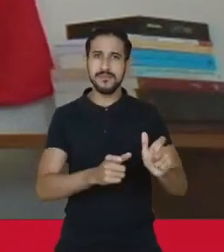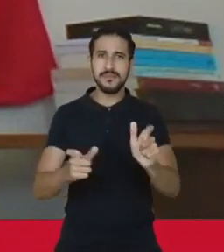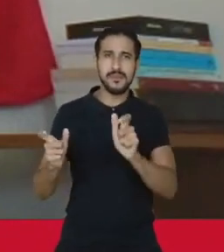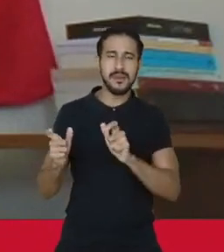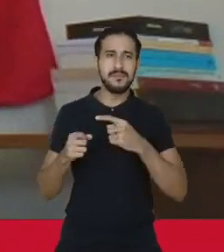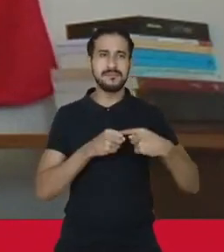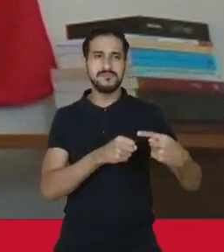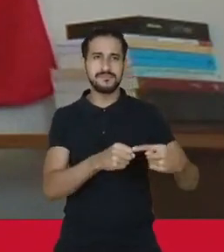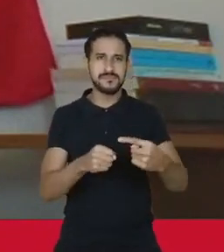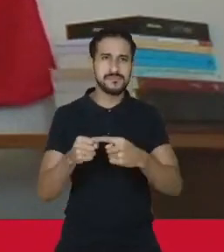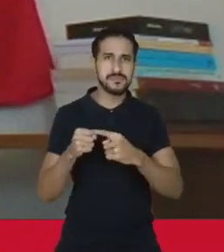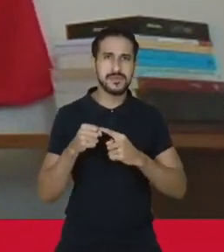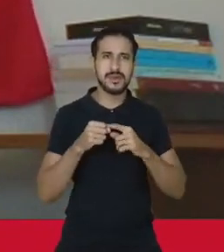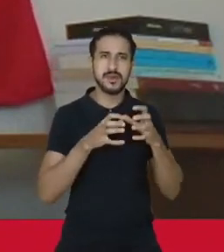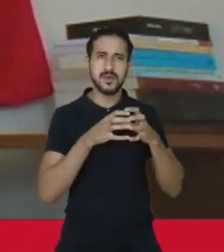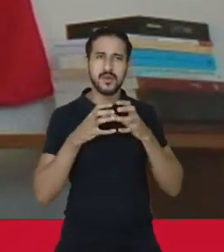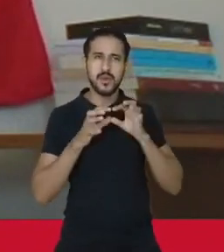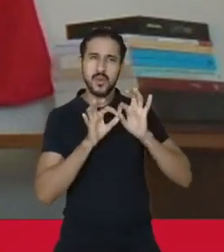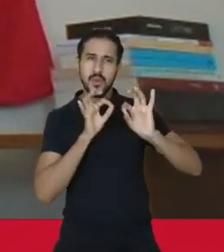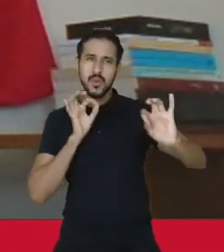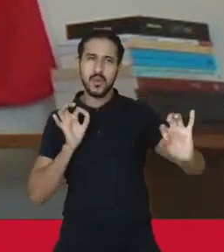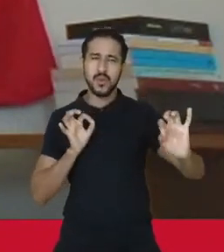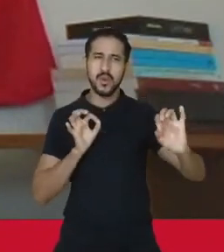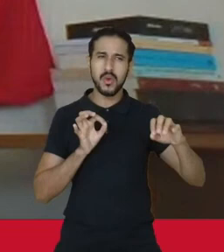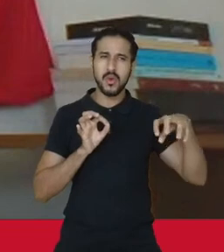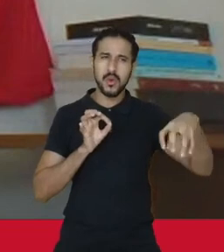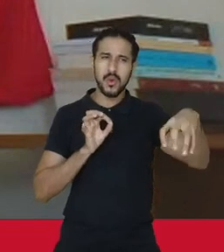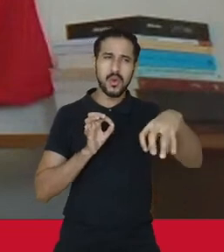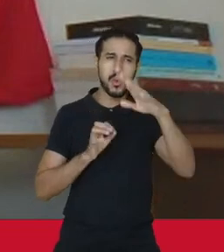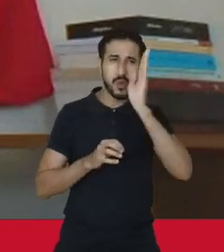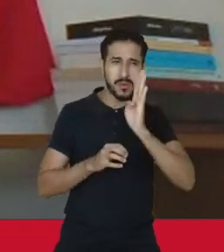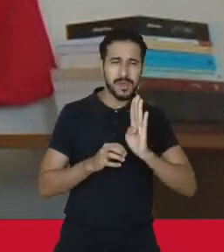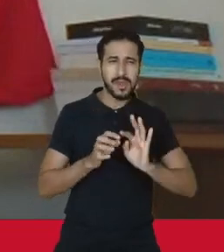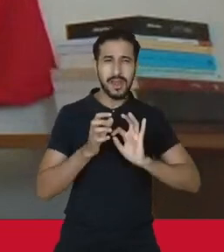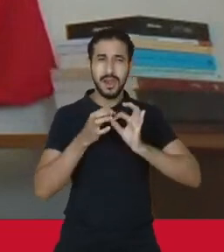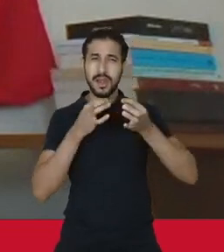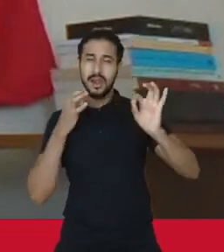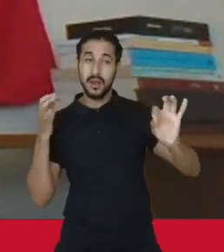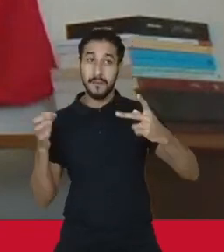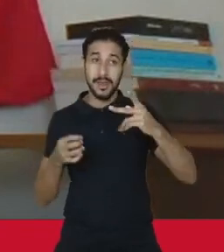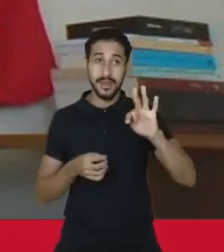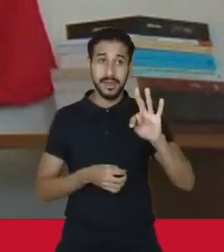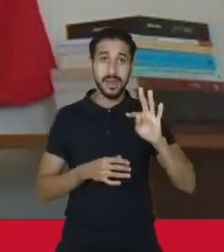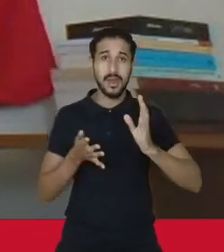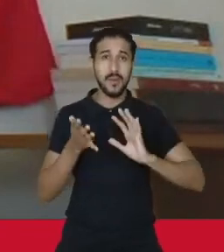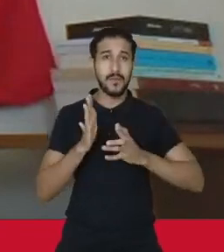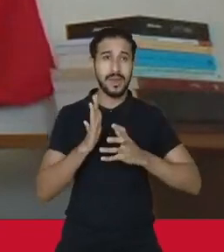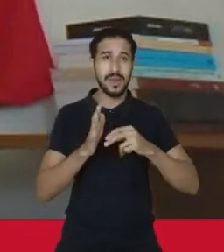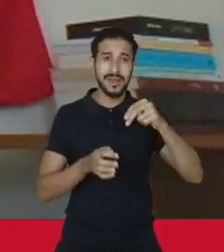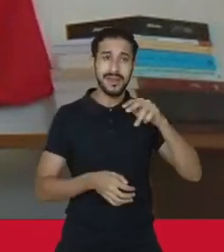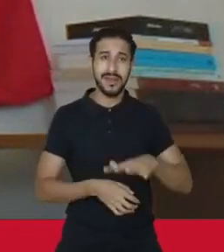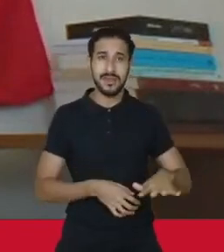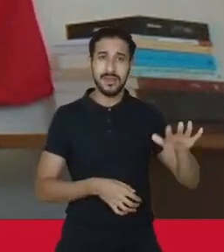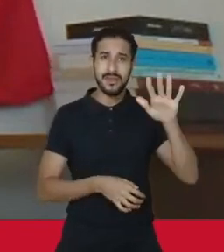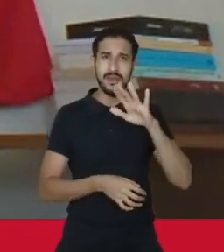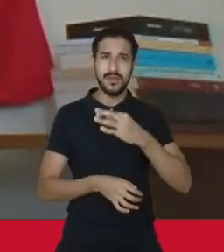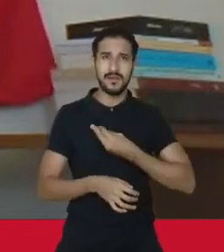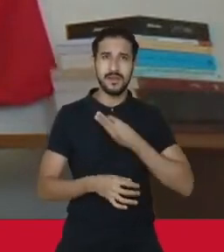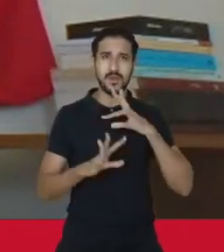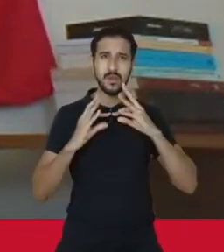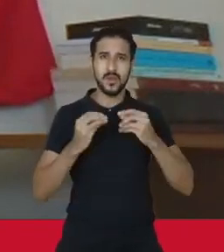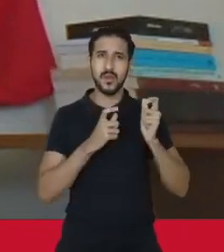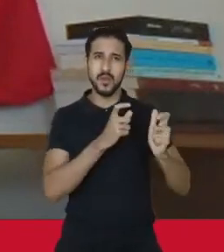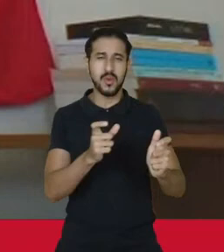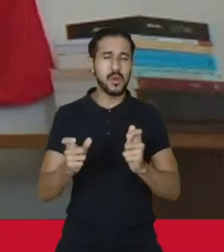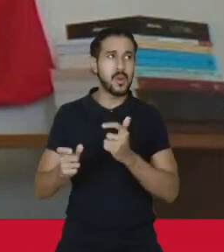territórios, nas cidades, nas zonas isoladas do Brasil, nos rincões desse país. O PT é um partido nacional, que está presente em lugares